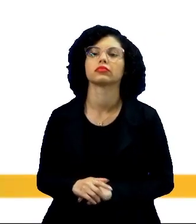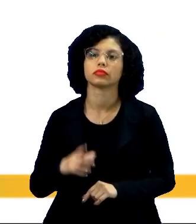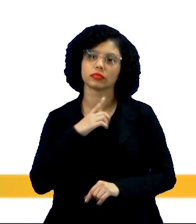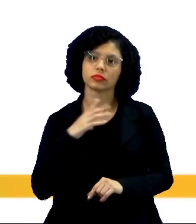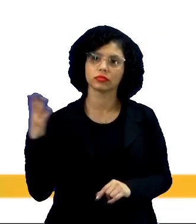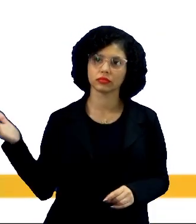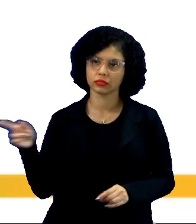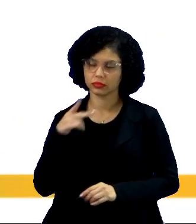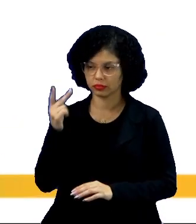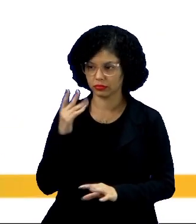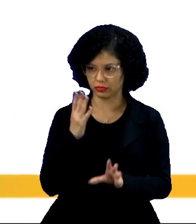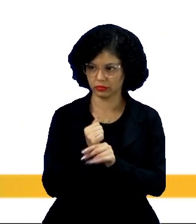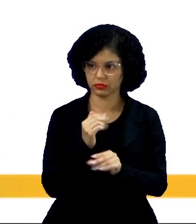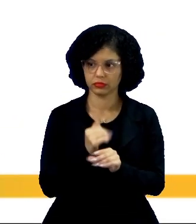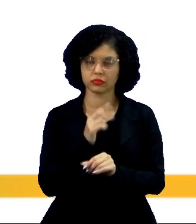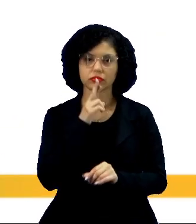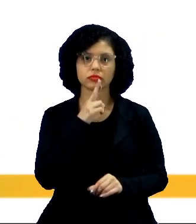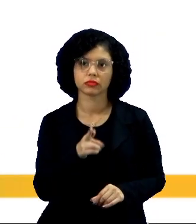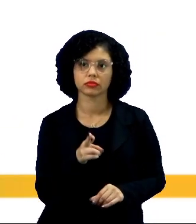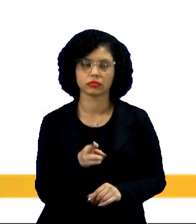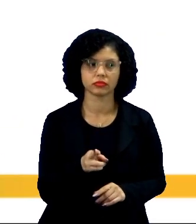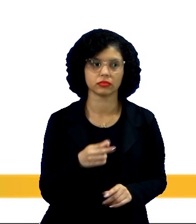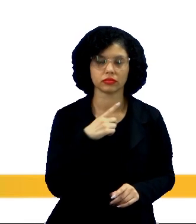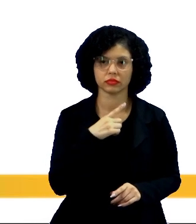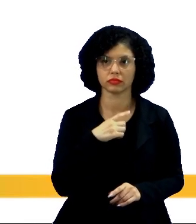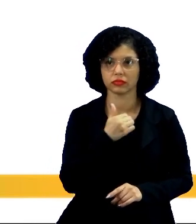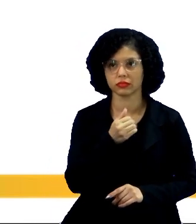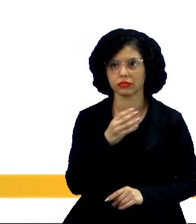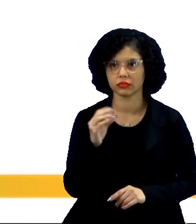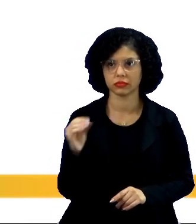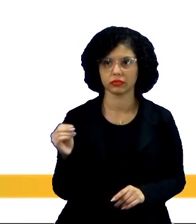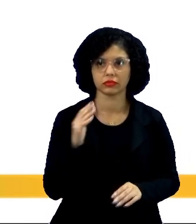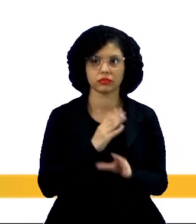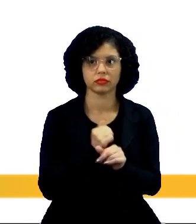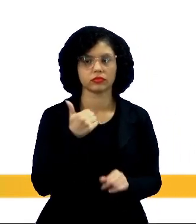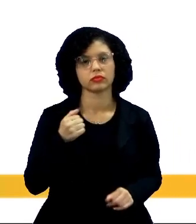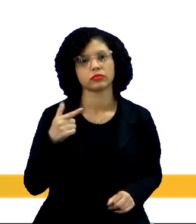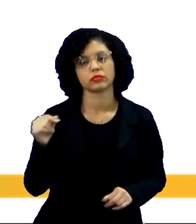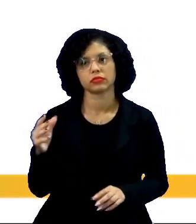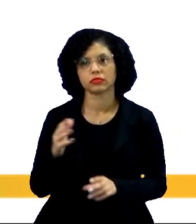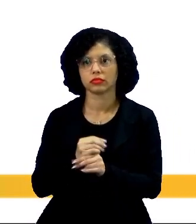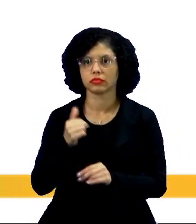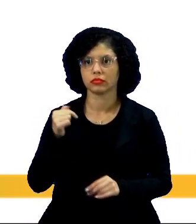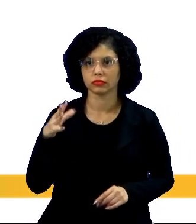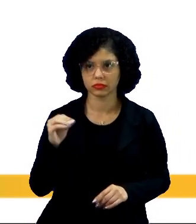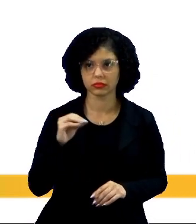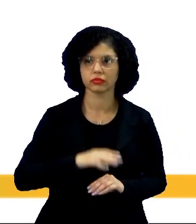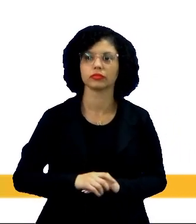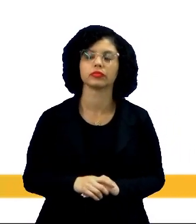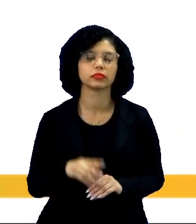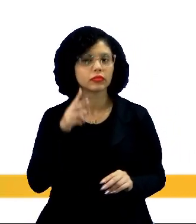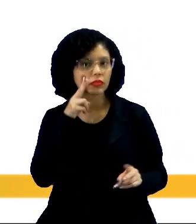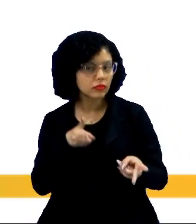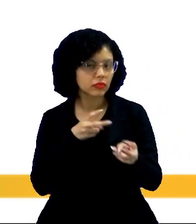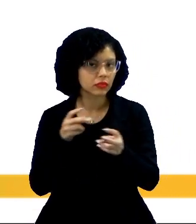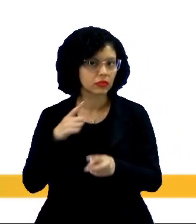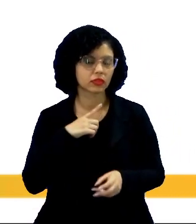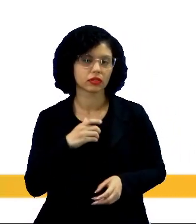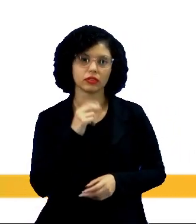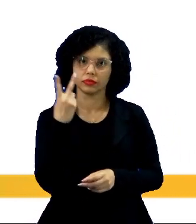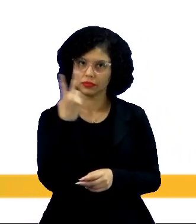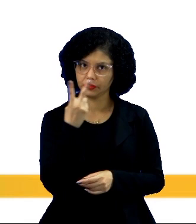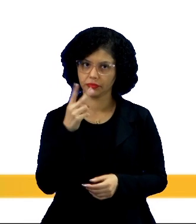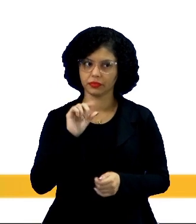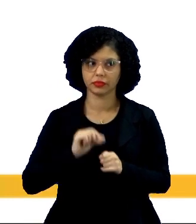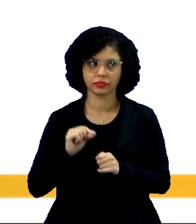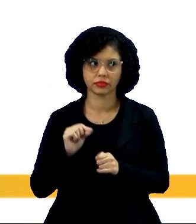Então, aqui, quando eu faço o cálculo, por isso que eu tenho 100 mais 70 mais 100 mais 70. Vocês perceberam que eu vou ter o 100